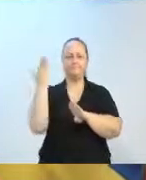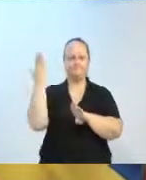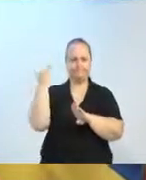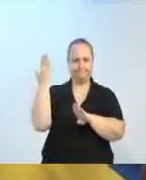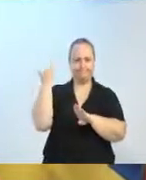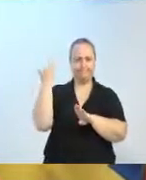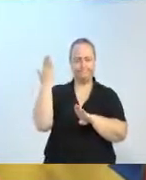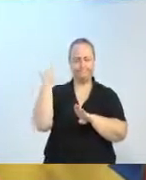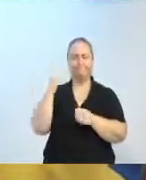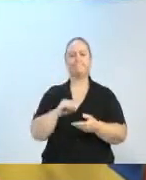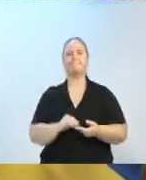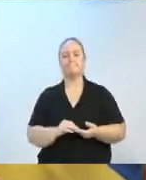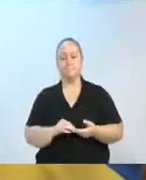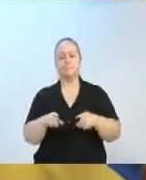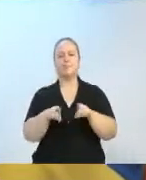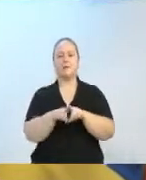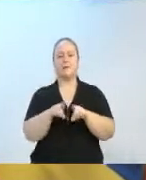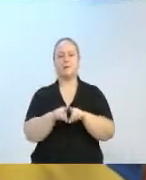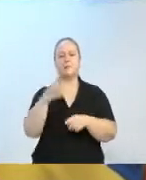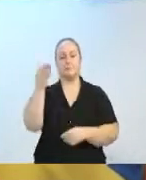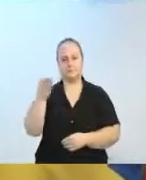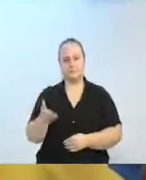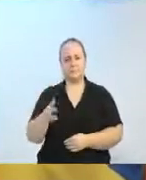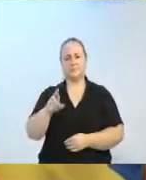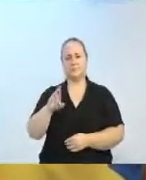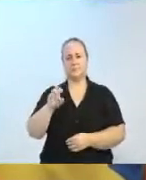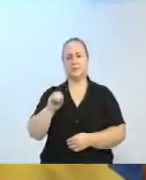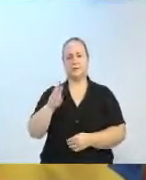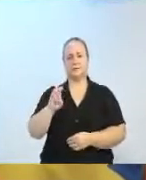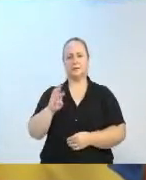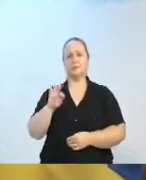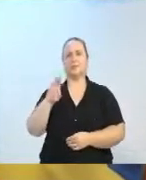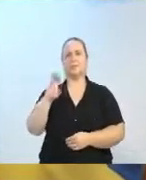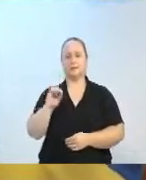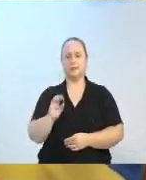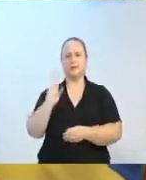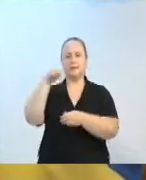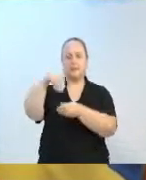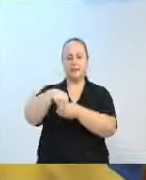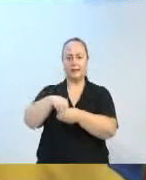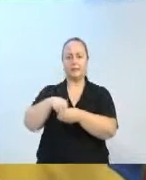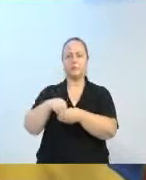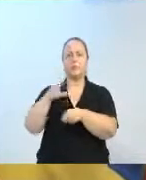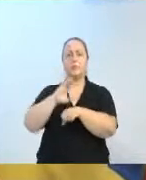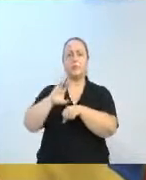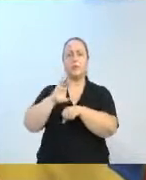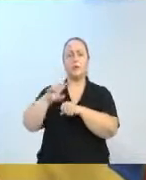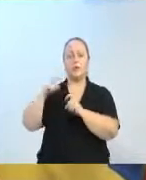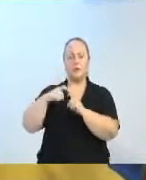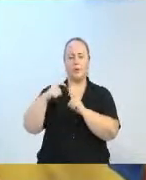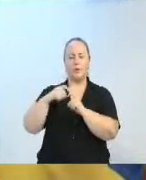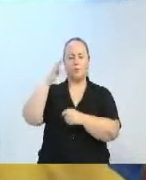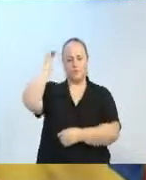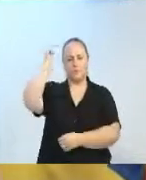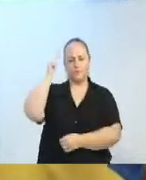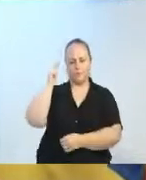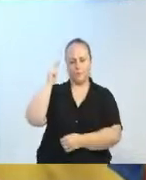Dr. Roberto Benvenuti, dentro da universidade, dentro do curso de medicina,